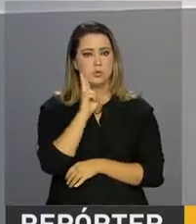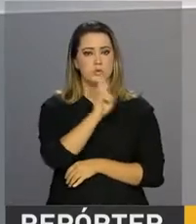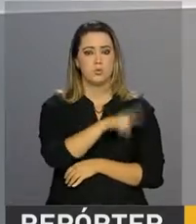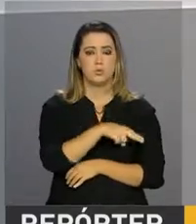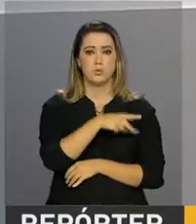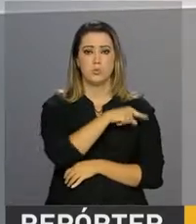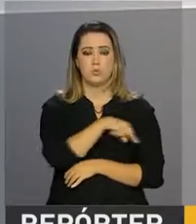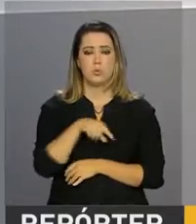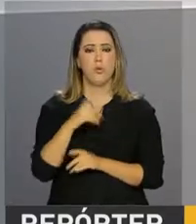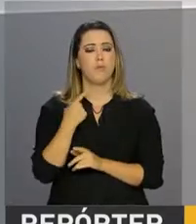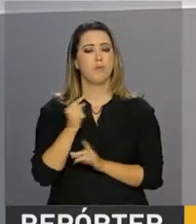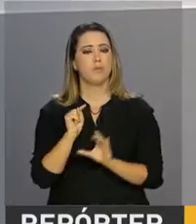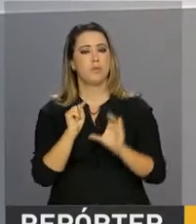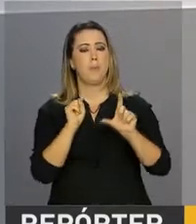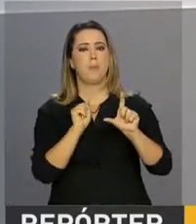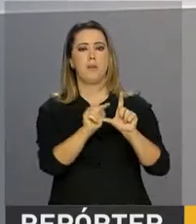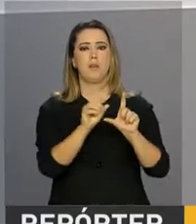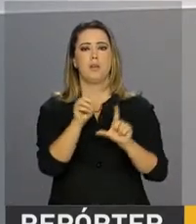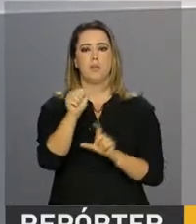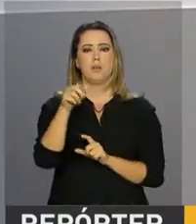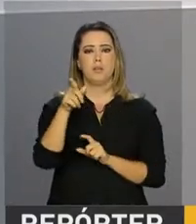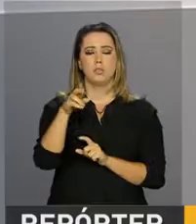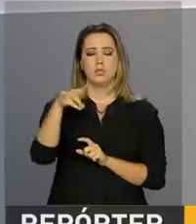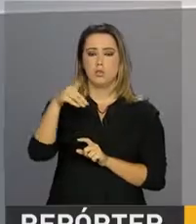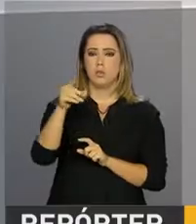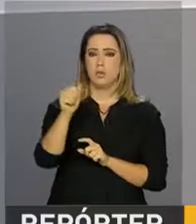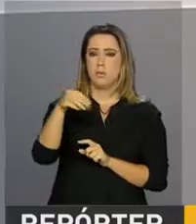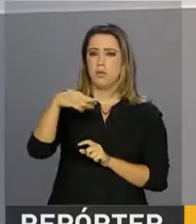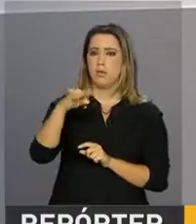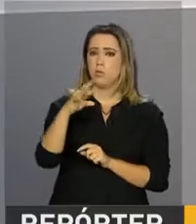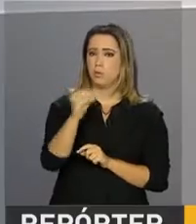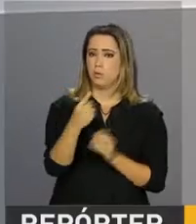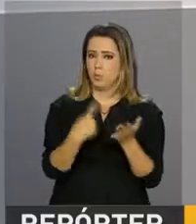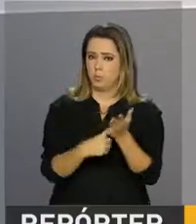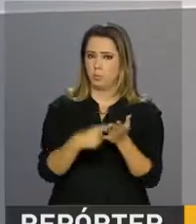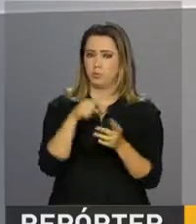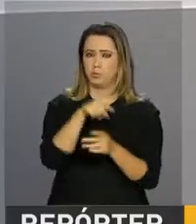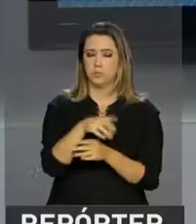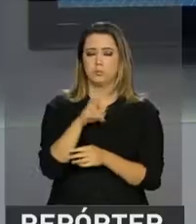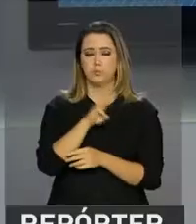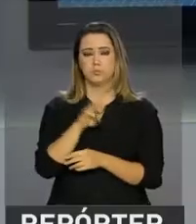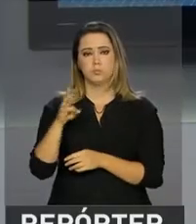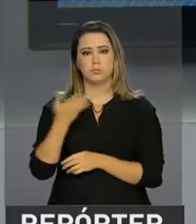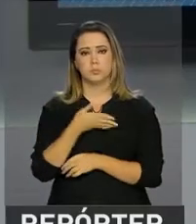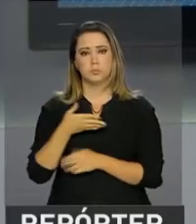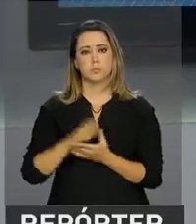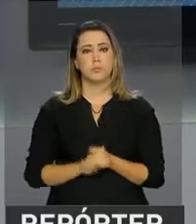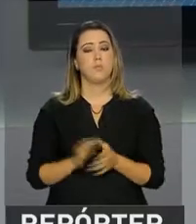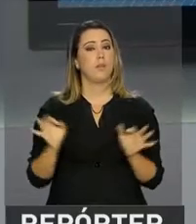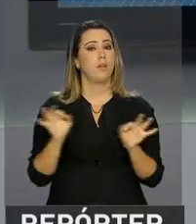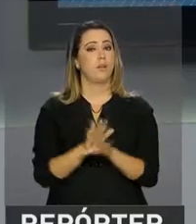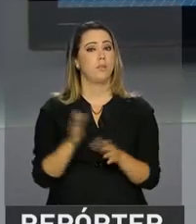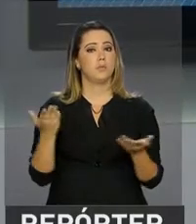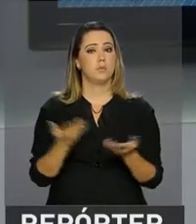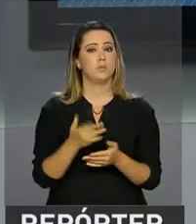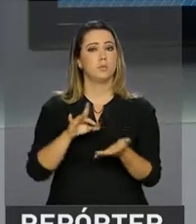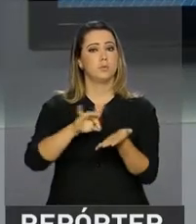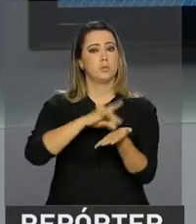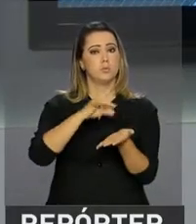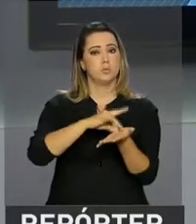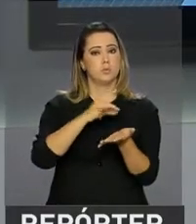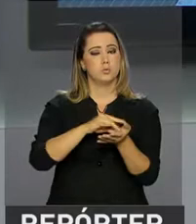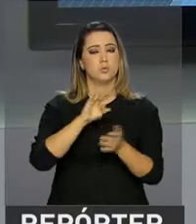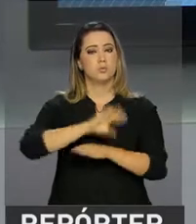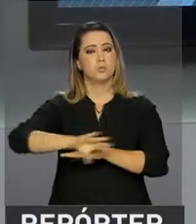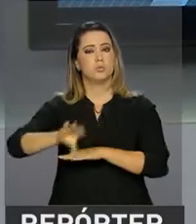acessar o item agendamento da opção pelo simples nacional no site da receita federal termina hoje o prazo de inscrição nos